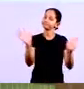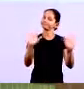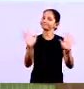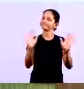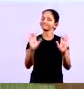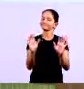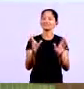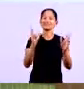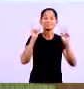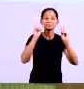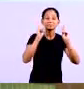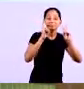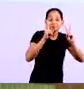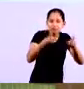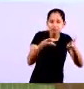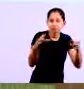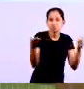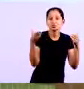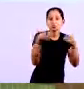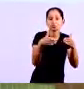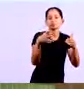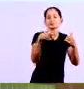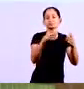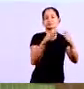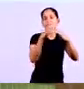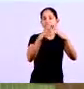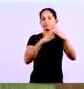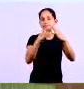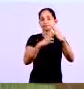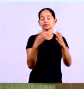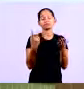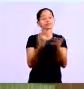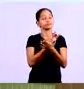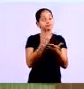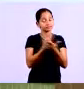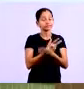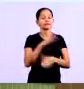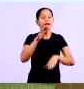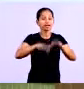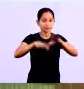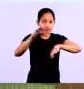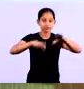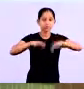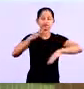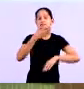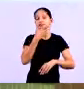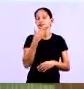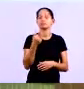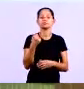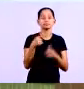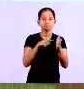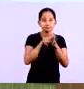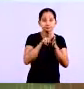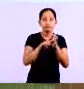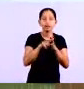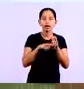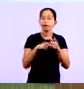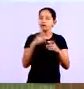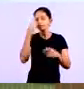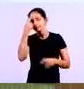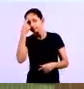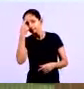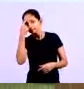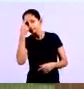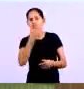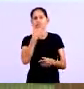cima dos dados da sua empresa. Tem empresa que está no regime errado pagando mais imposto. Correto? E aí, fica louco, começa a